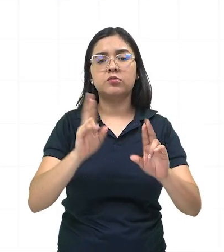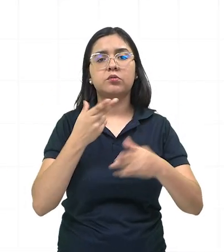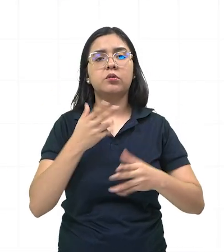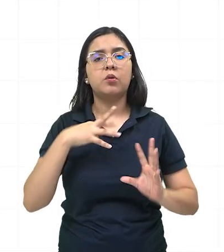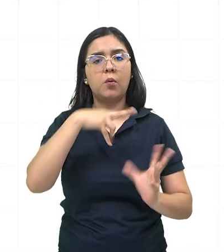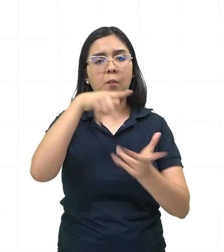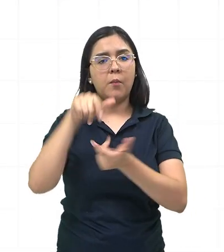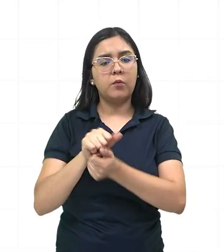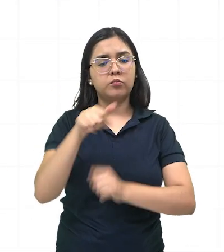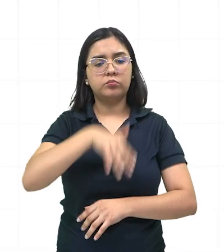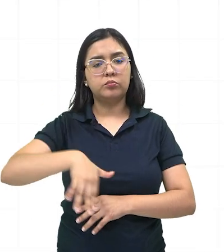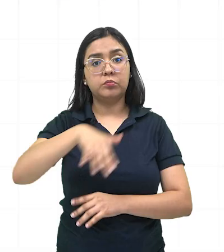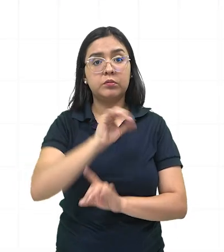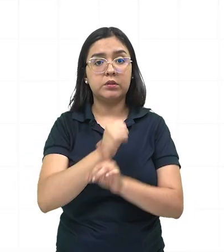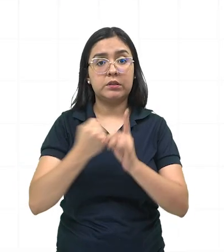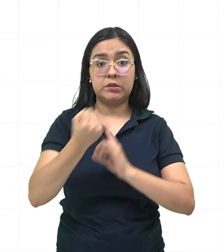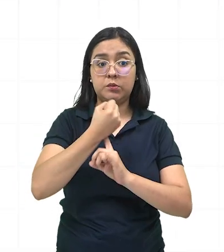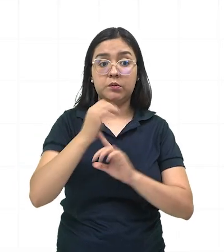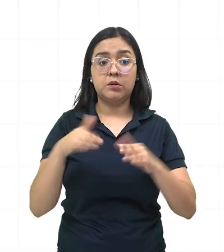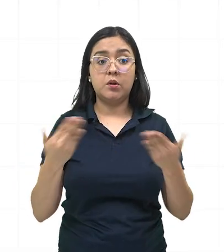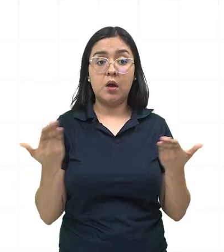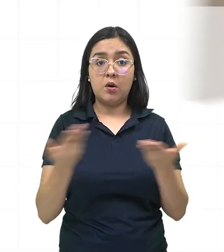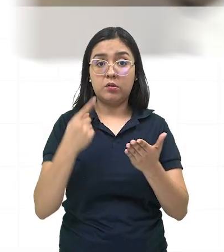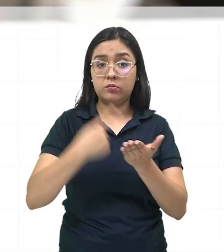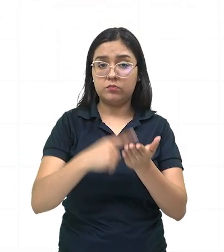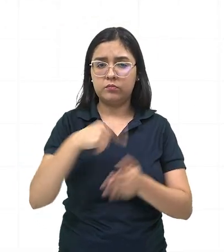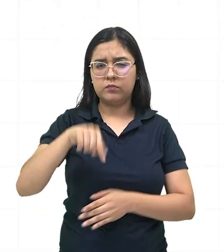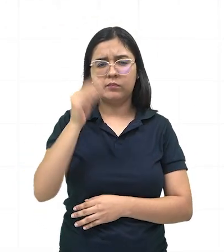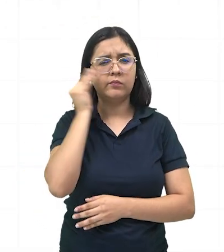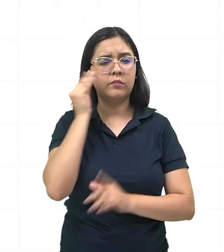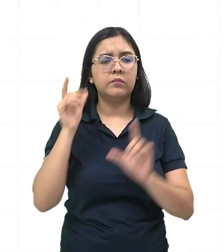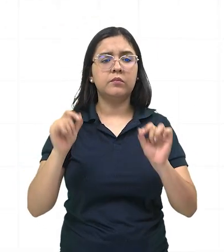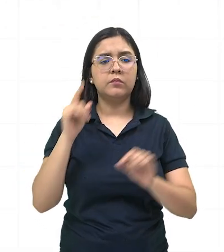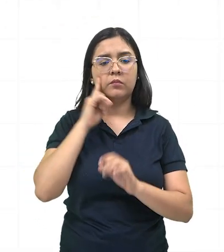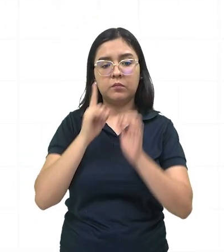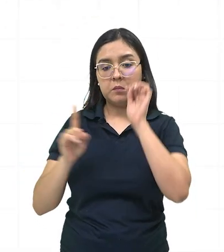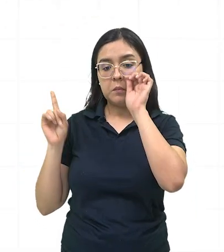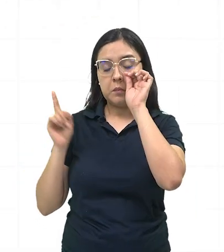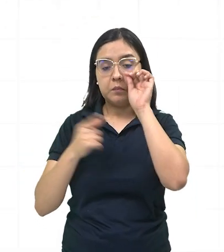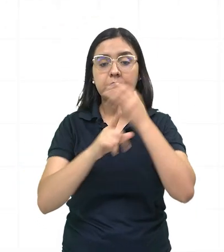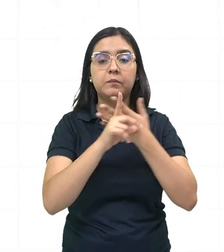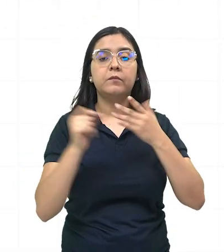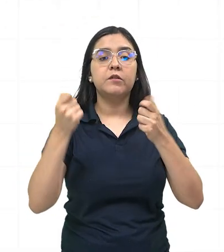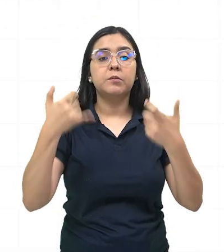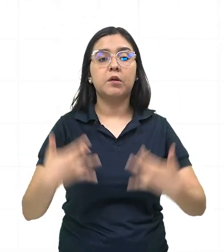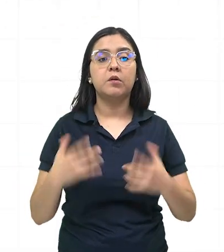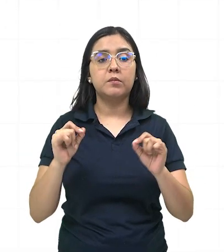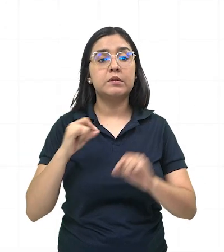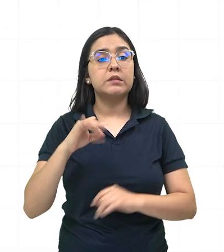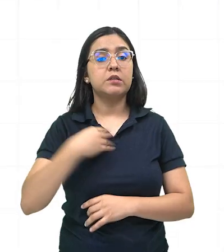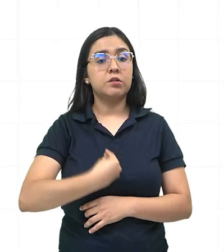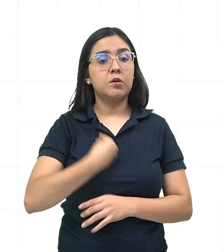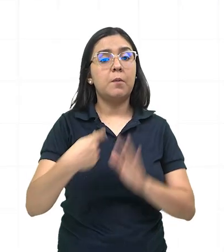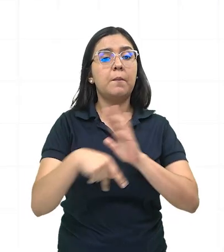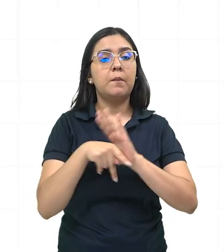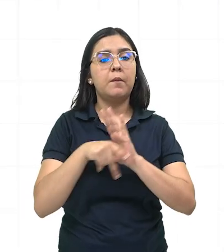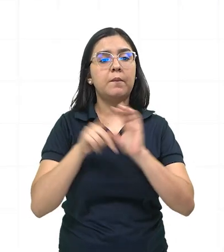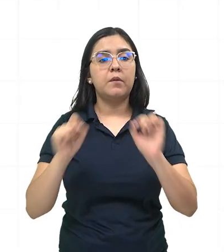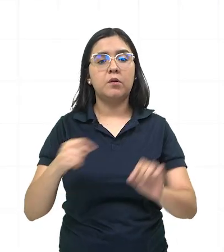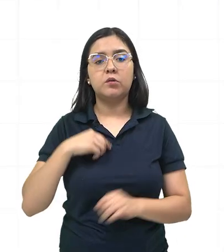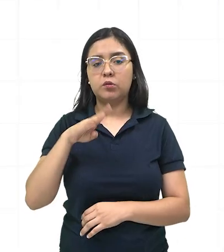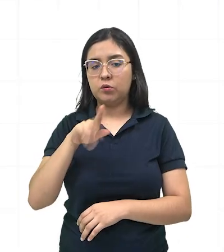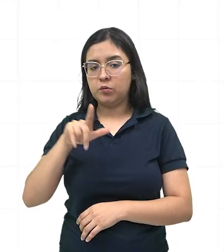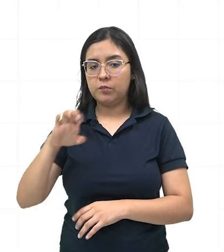com o mundo ao seu redor. E aqui eu quero te convidar para ver o que o Bertrand Russell vai falar, né? Se a existência do bullying